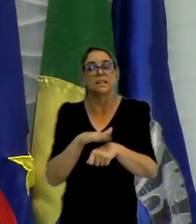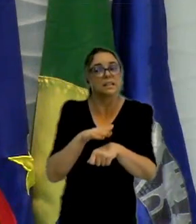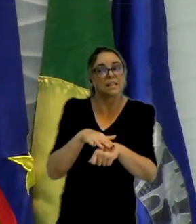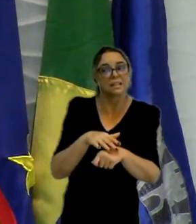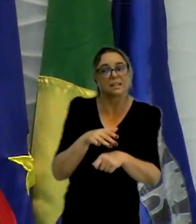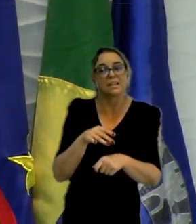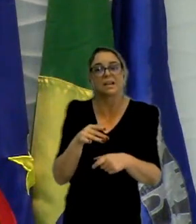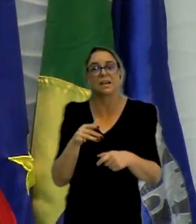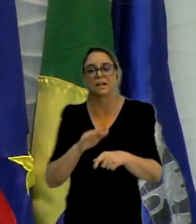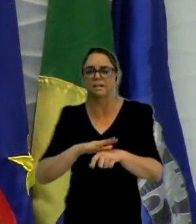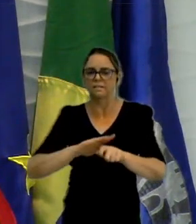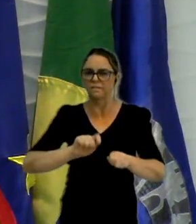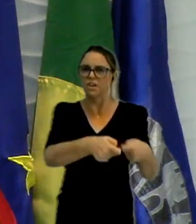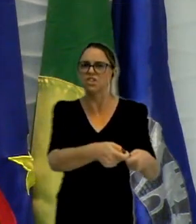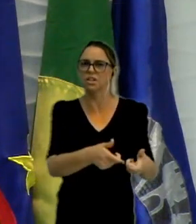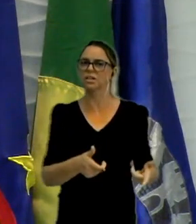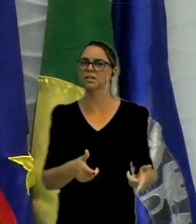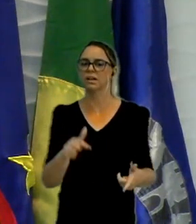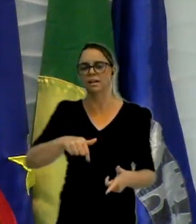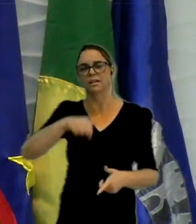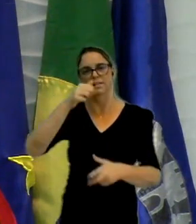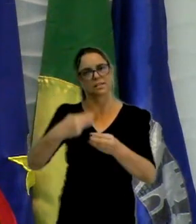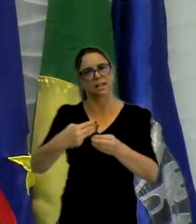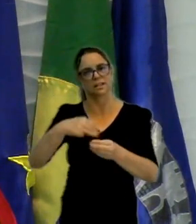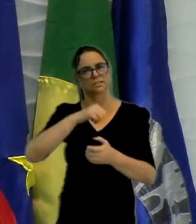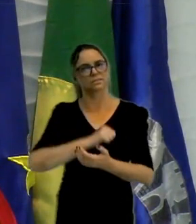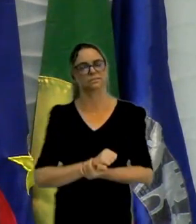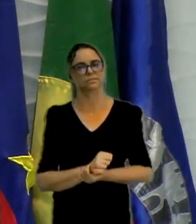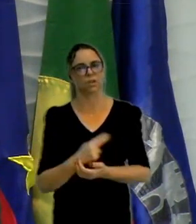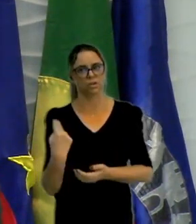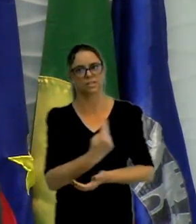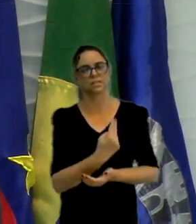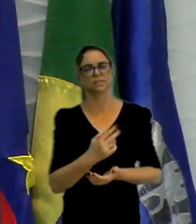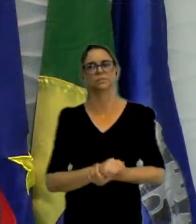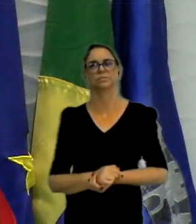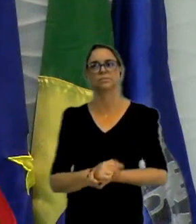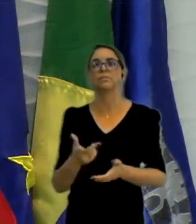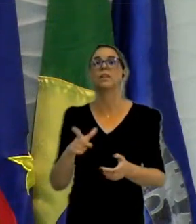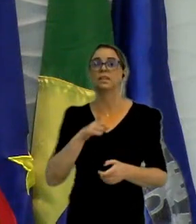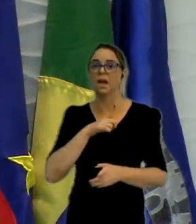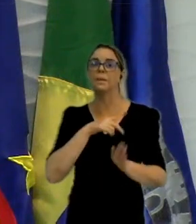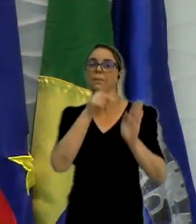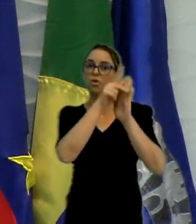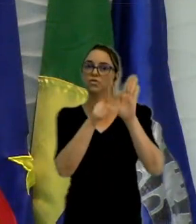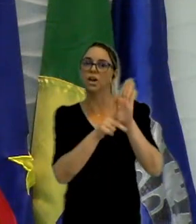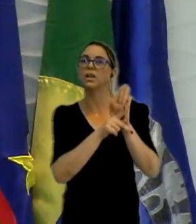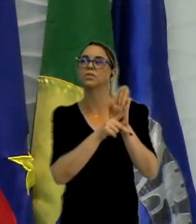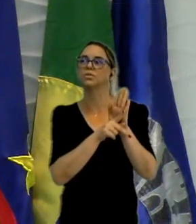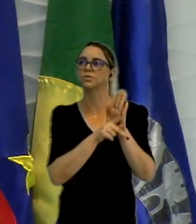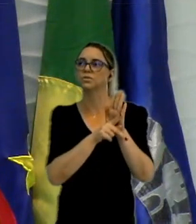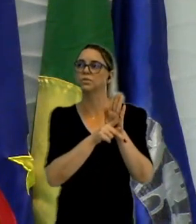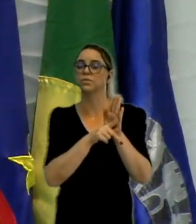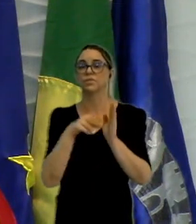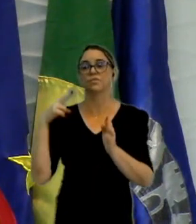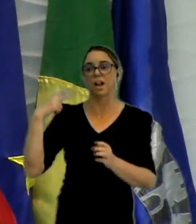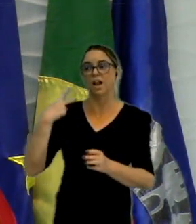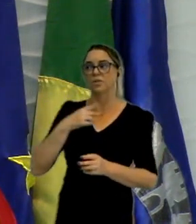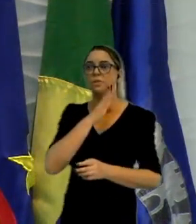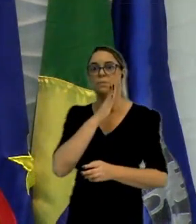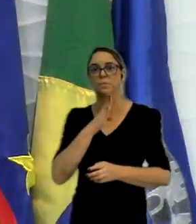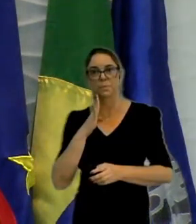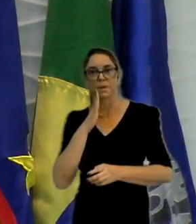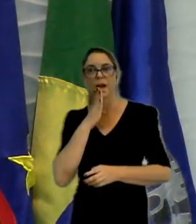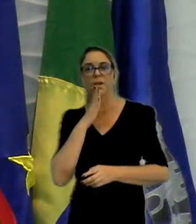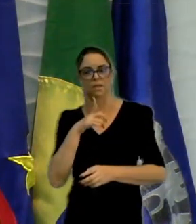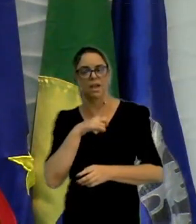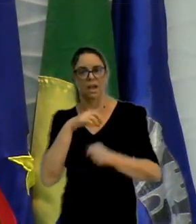no nosso município. A gente tem um projeto do vereador Bruno Braga aqui nessa casa a respeito